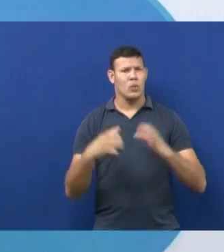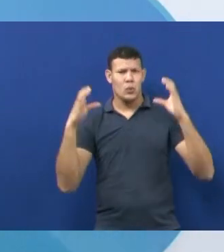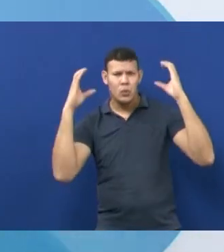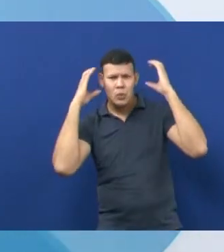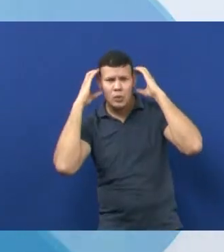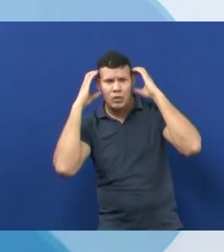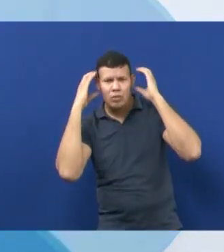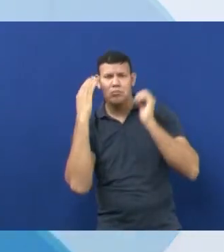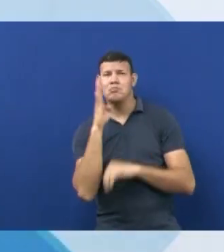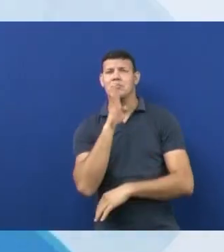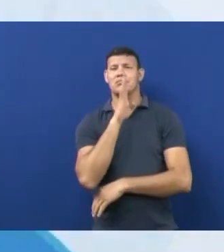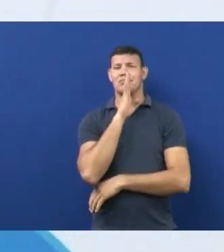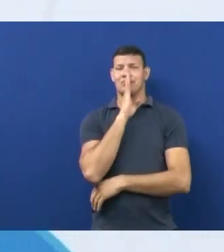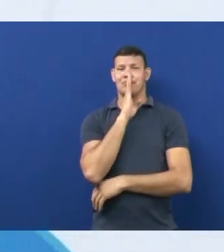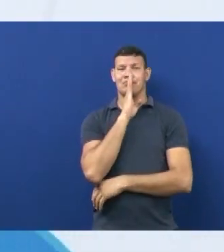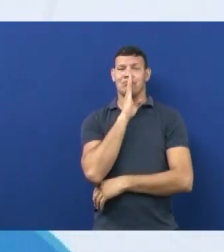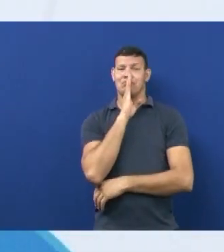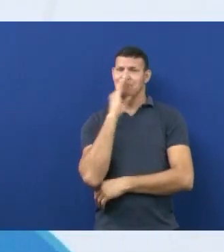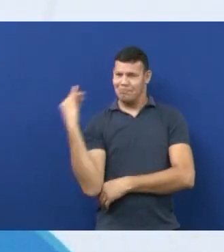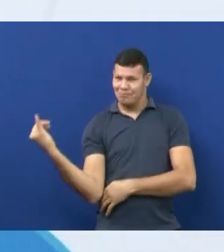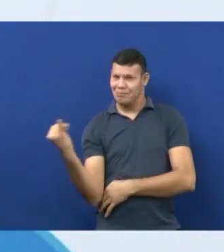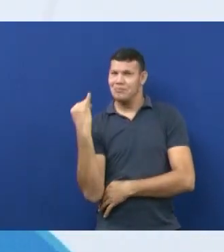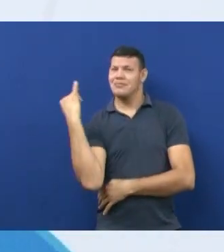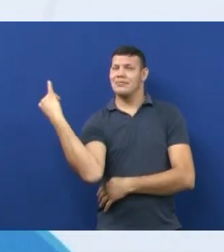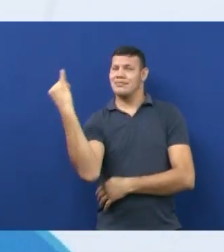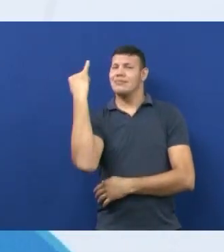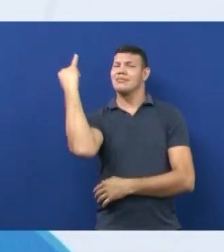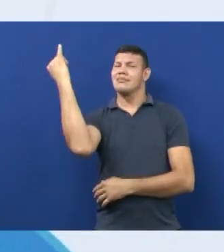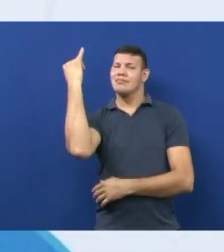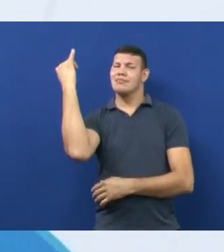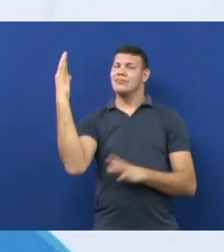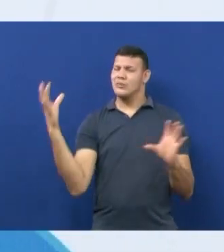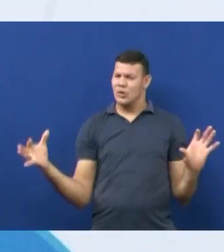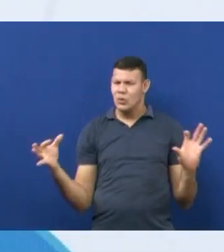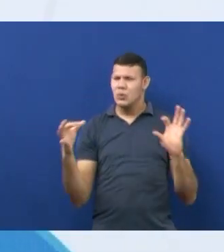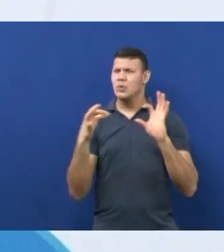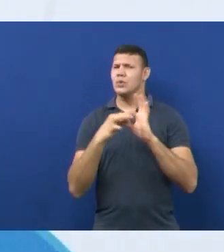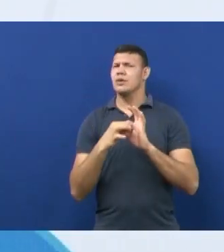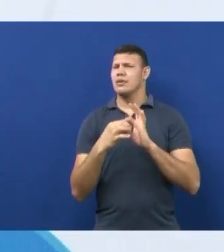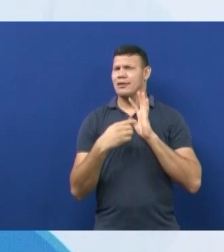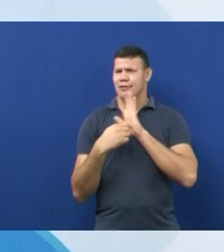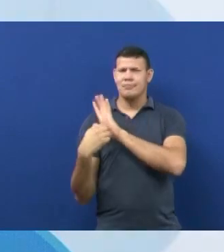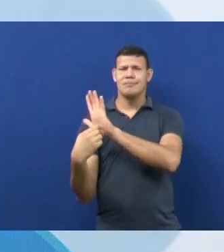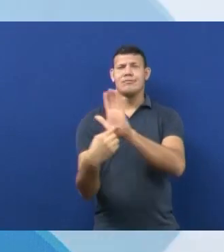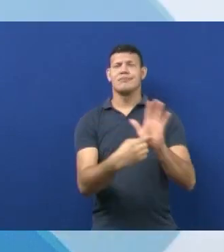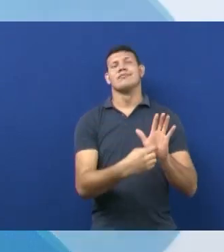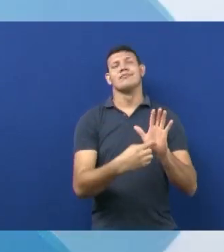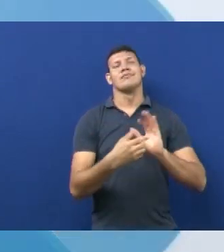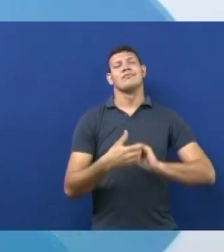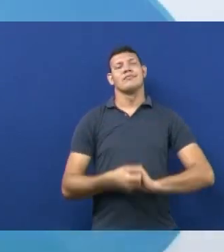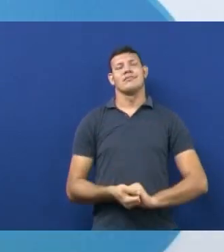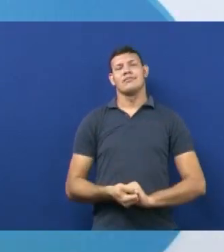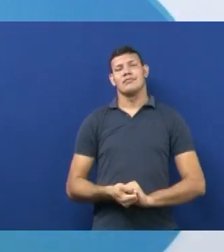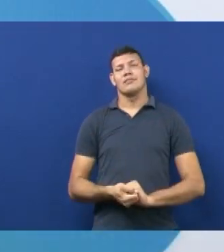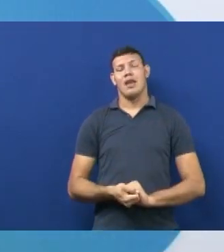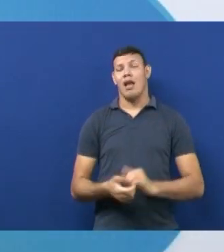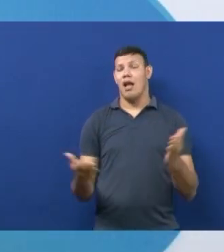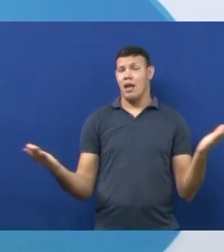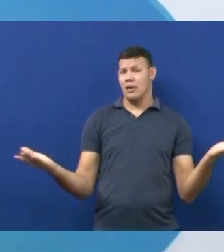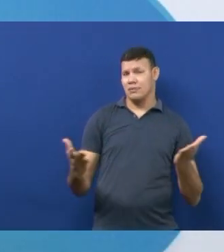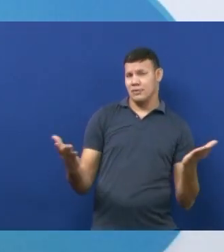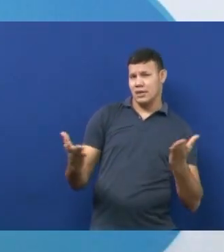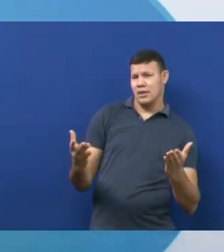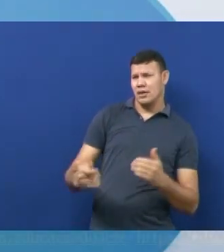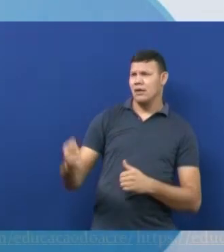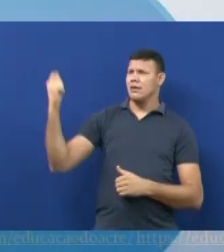o silêncio também é muito importante para a composição de qualquer espetáculo teatral. A seguir, vamos ver